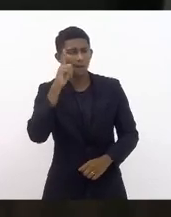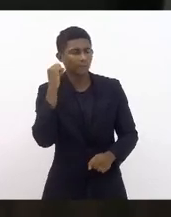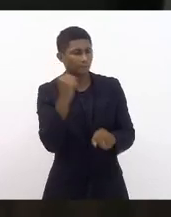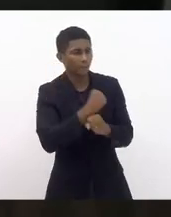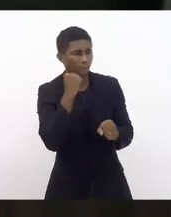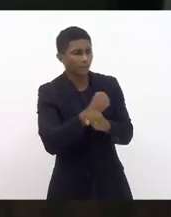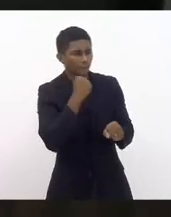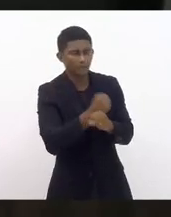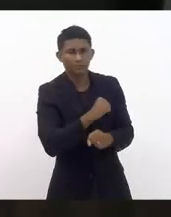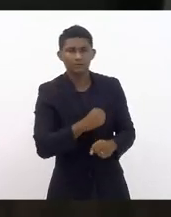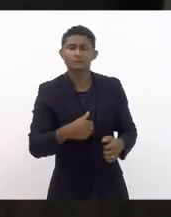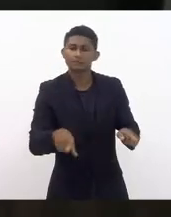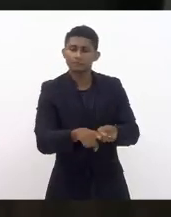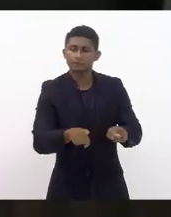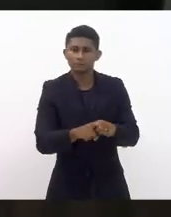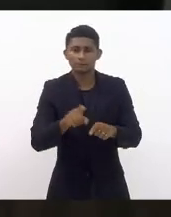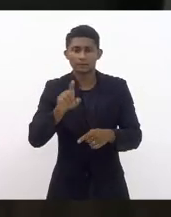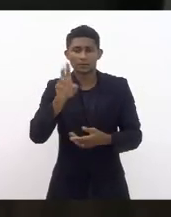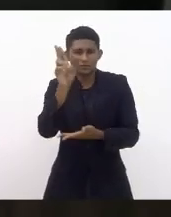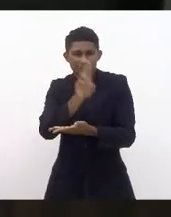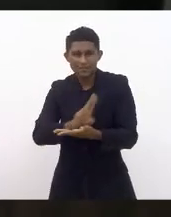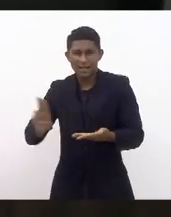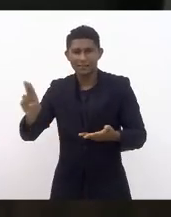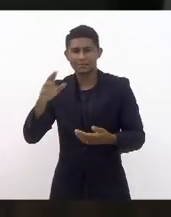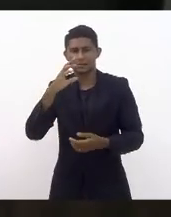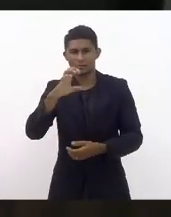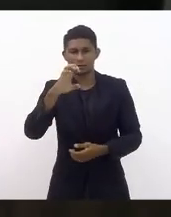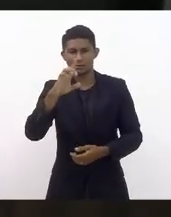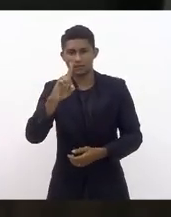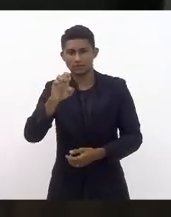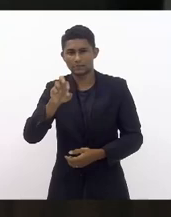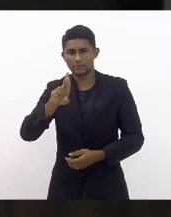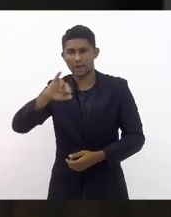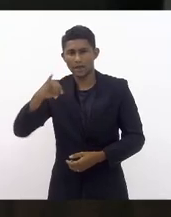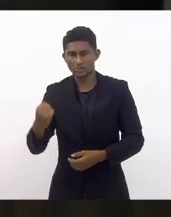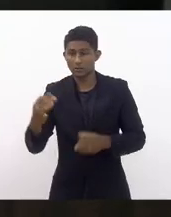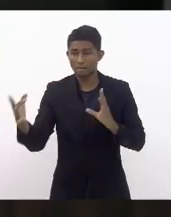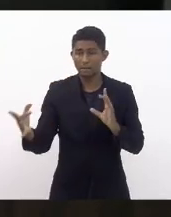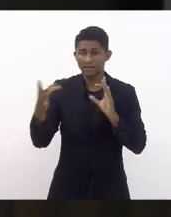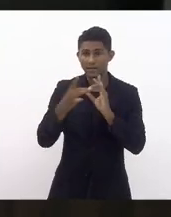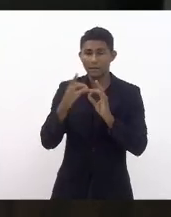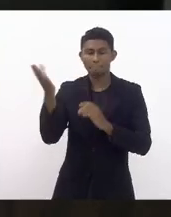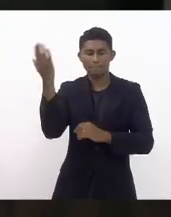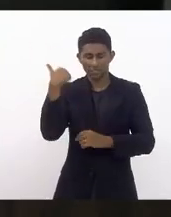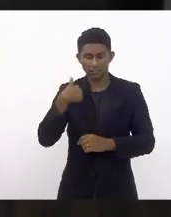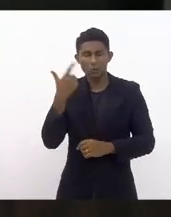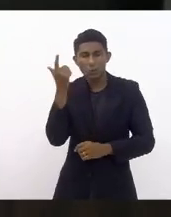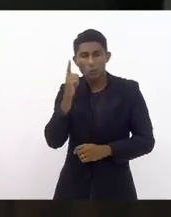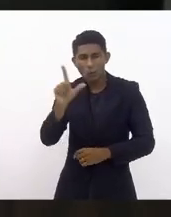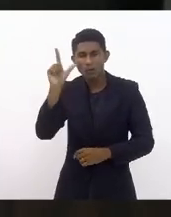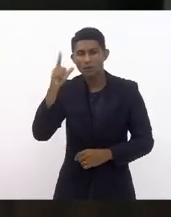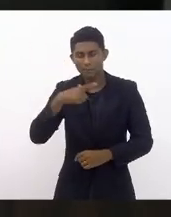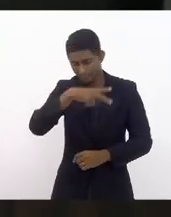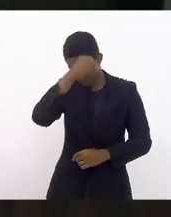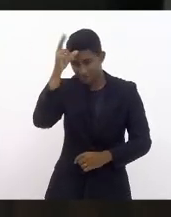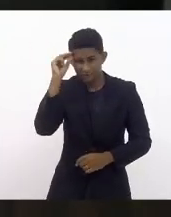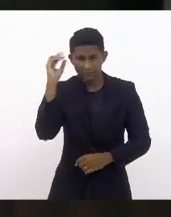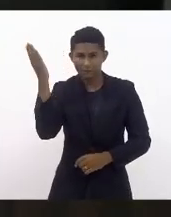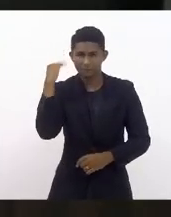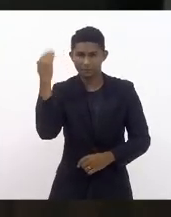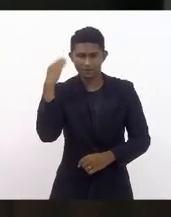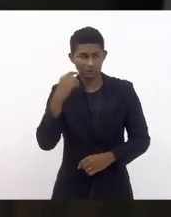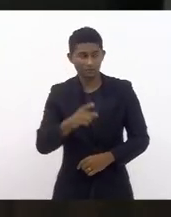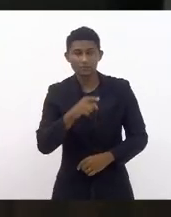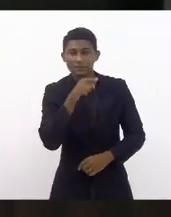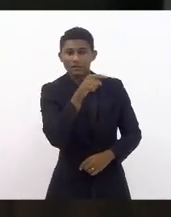das universidades, principalmente do SEDES, em parceria que eu conquistei como parlamentar ou como prefeito. Não tem nada